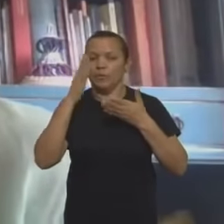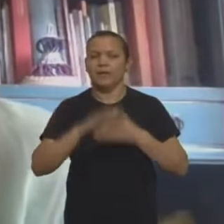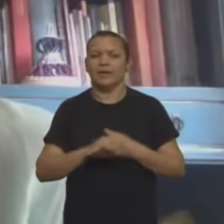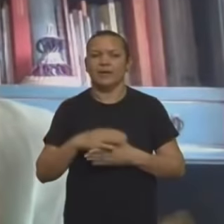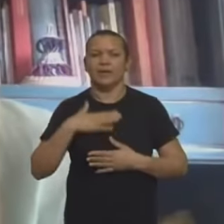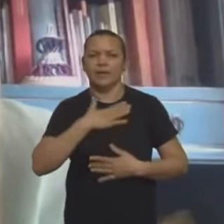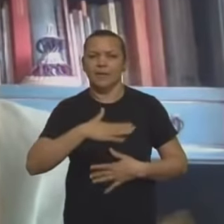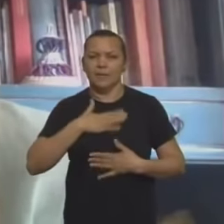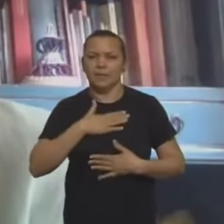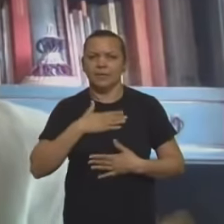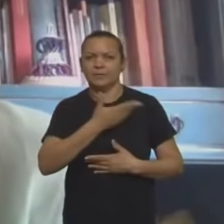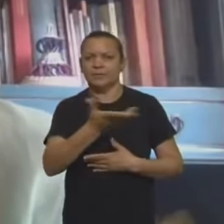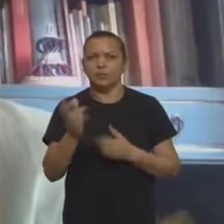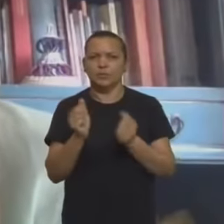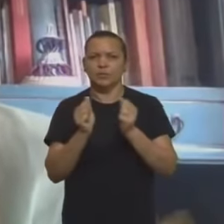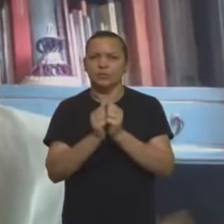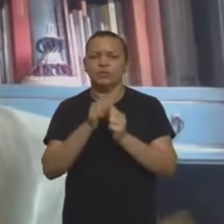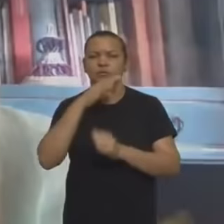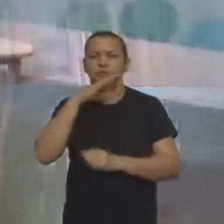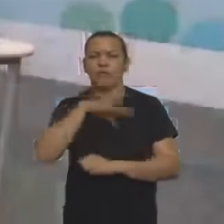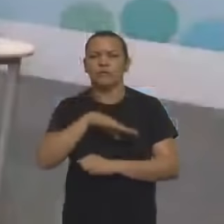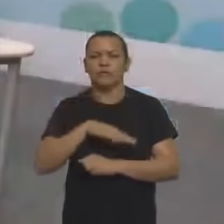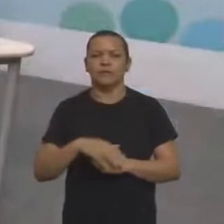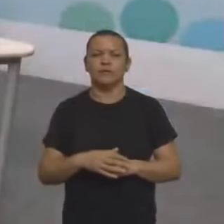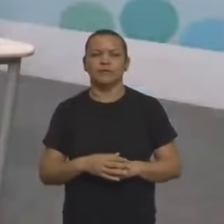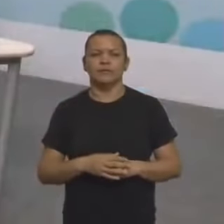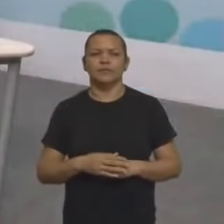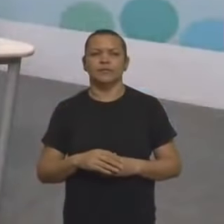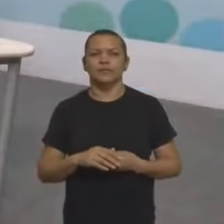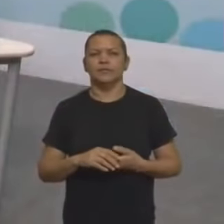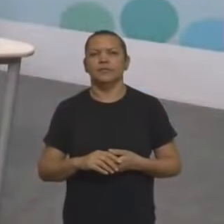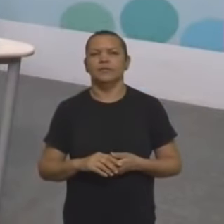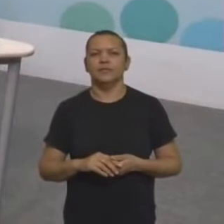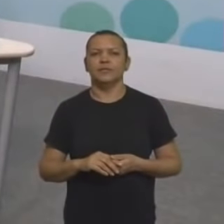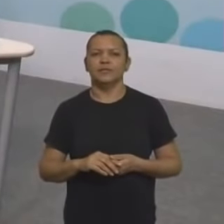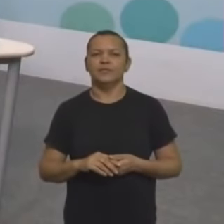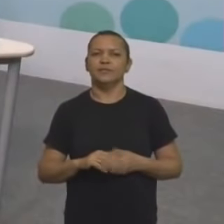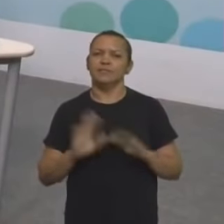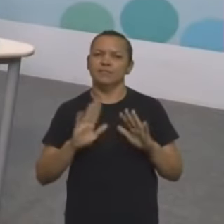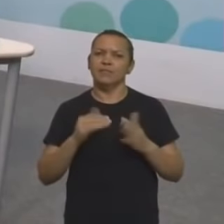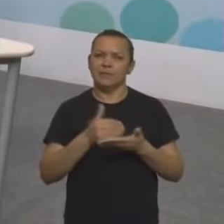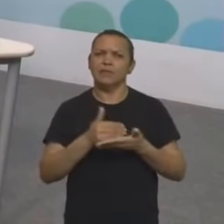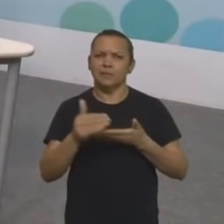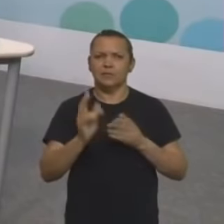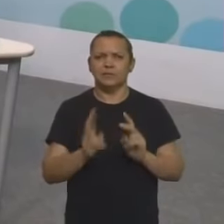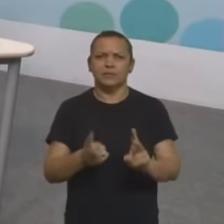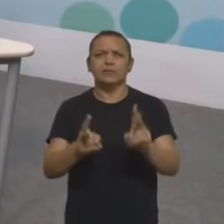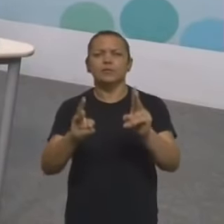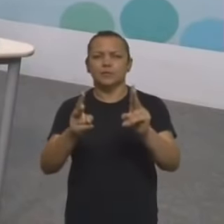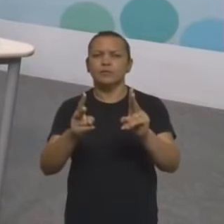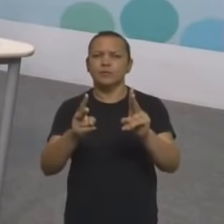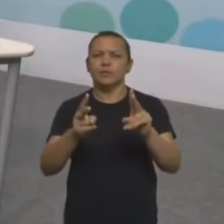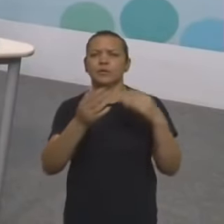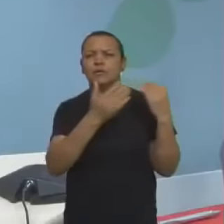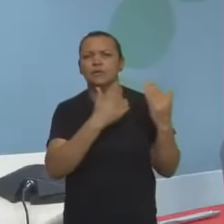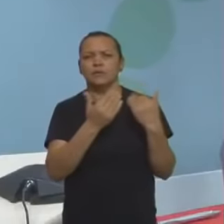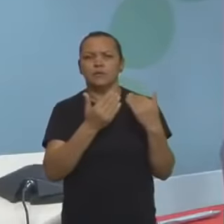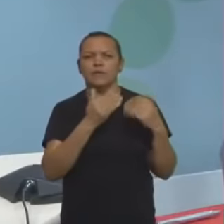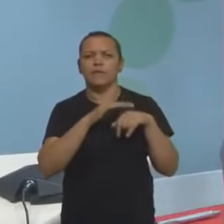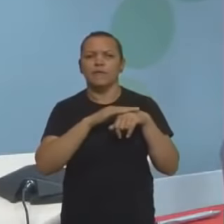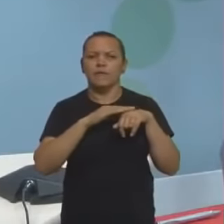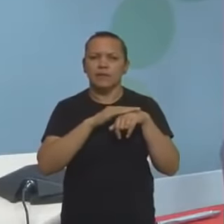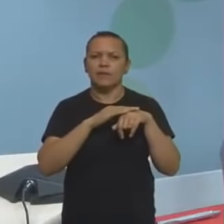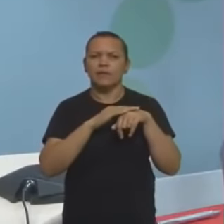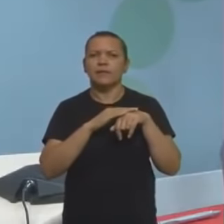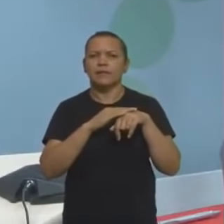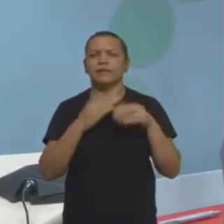prazer participar com vocês aqui essa tarde. Bom, vamos lá, continuando, né, a nossa conversa aqui. Como eu disse, a